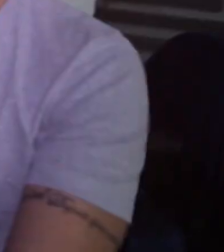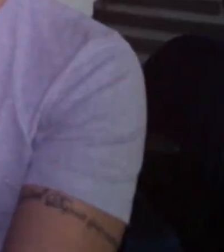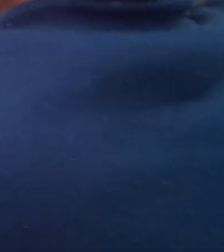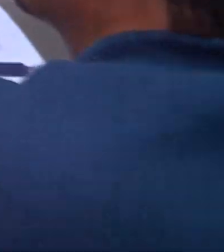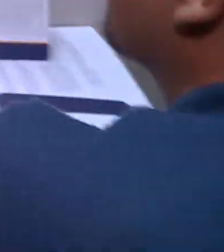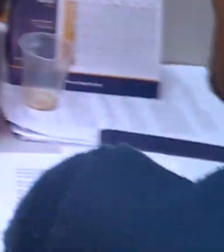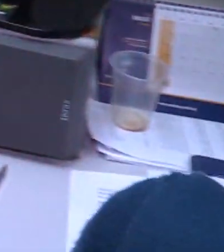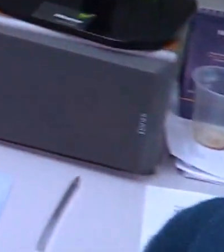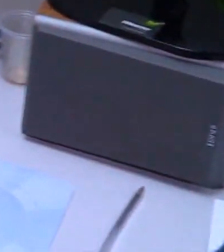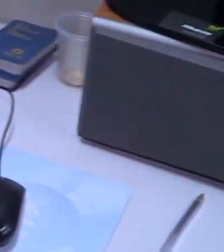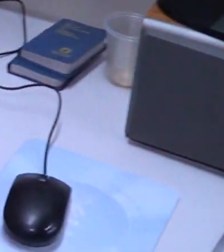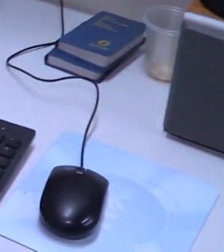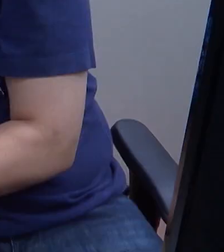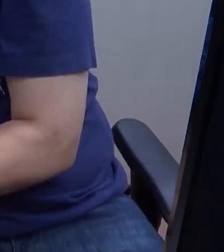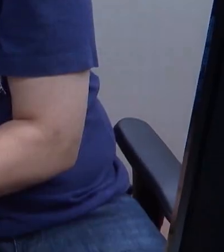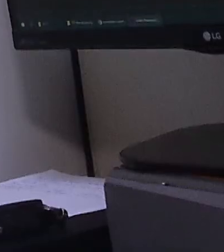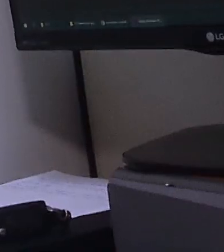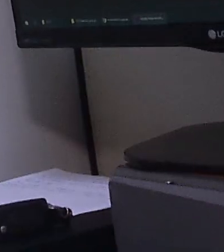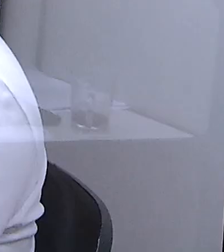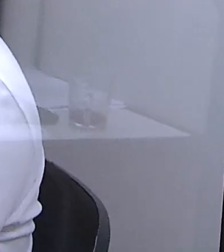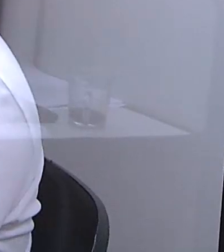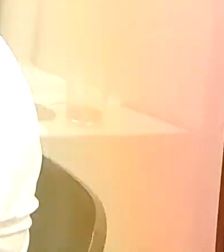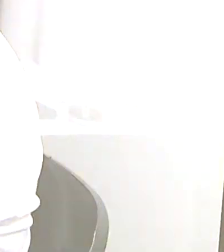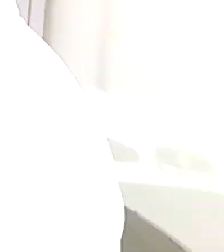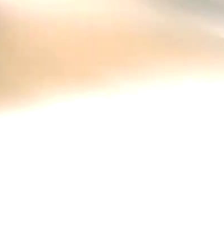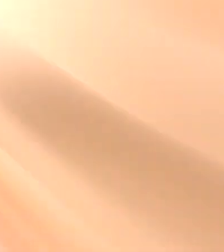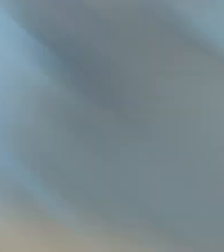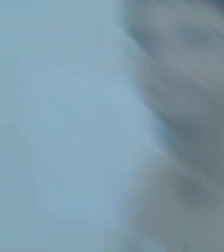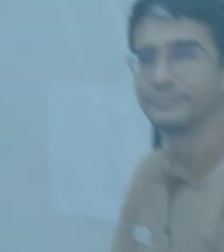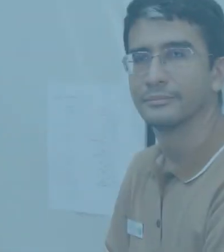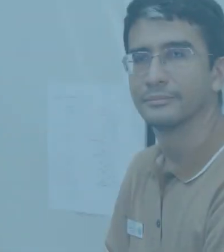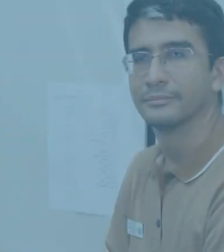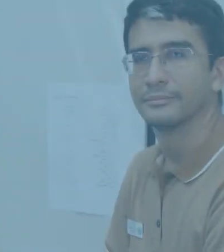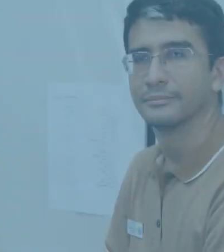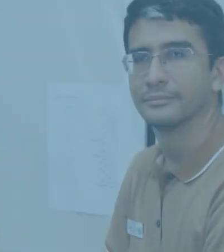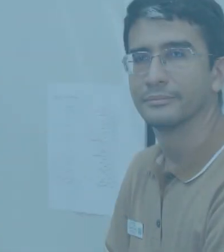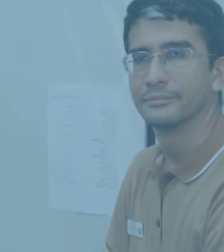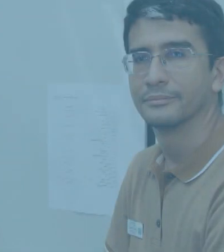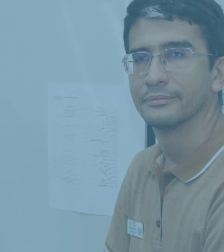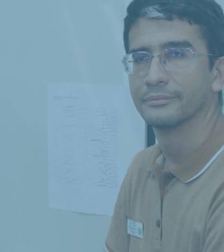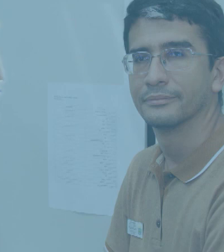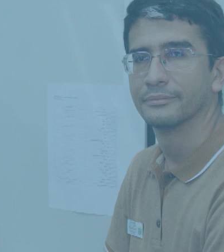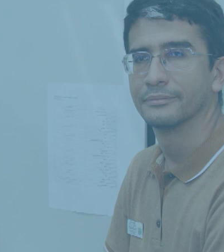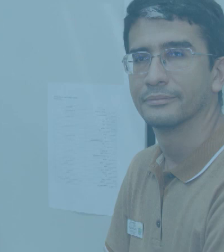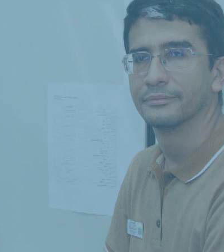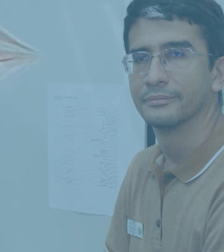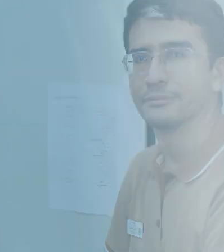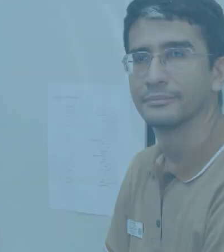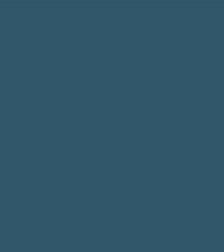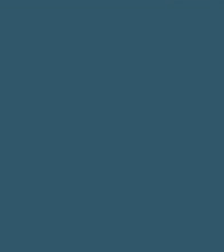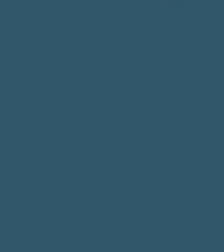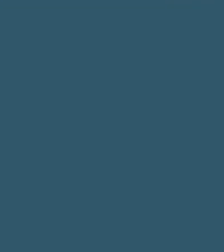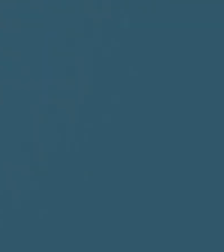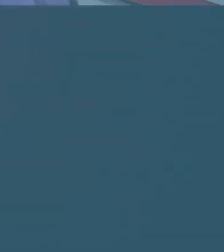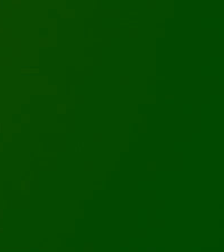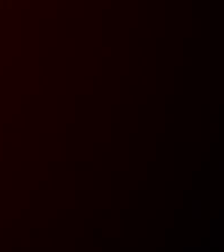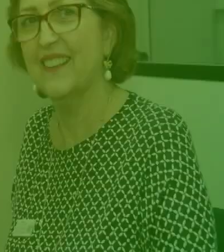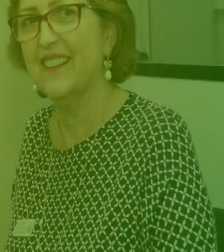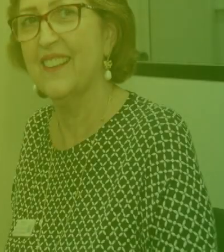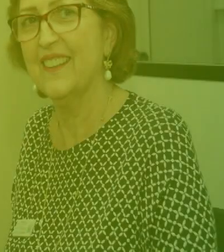Somos Assembleia